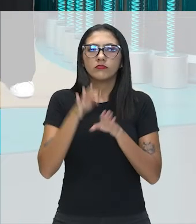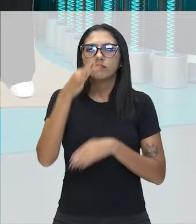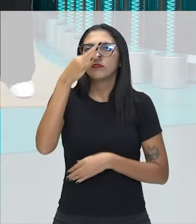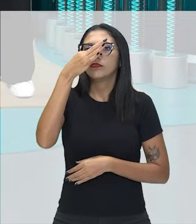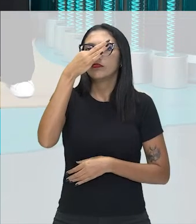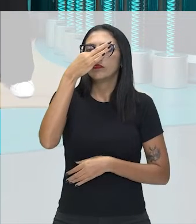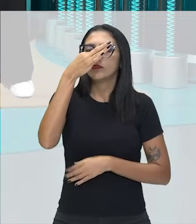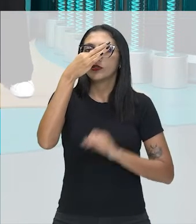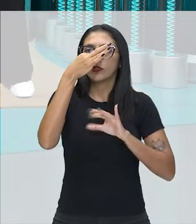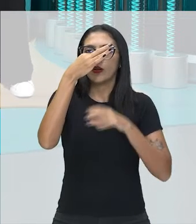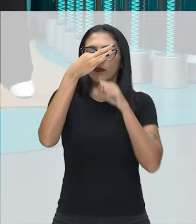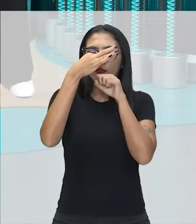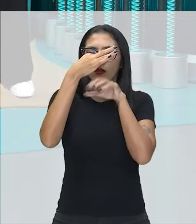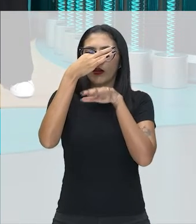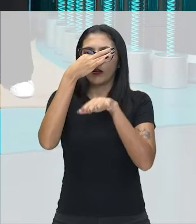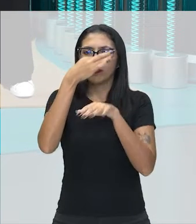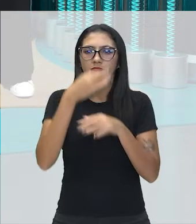ali